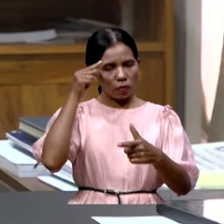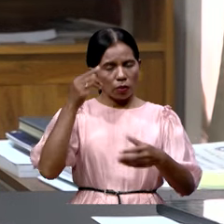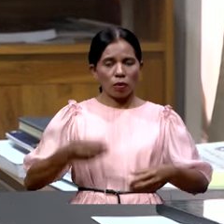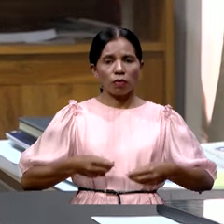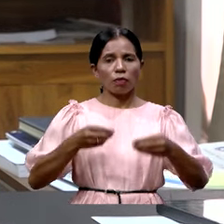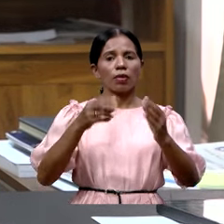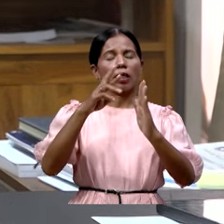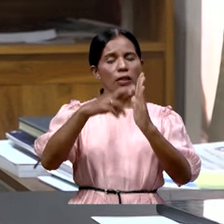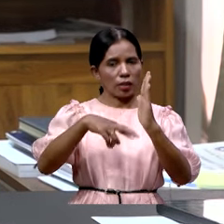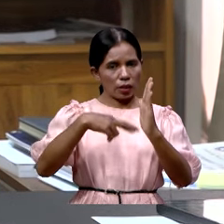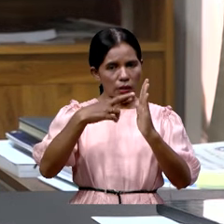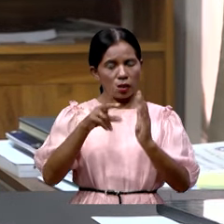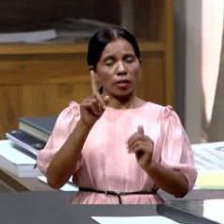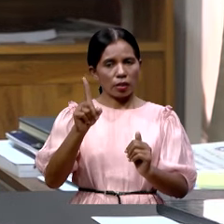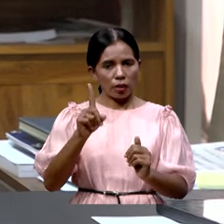ida